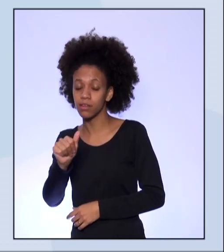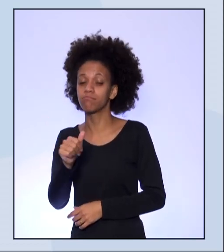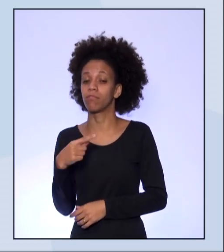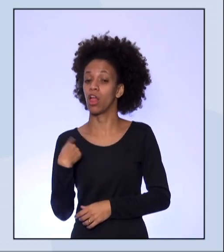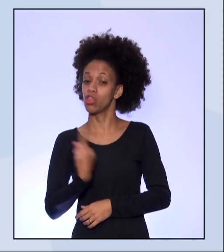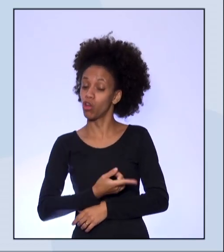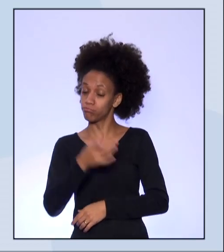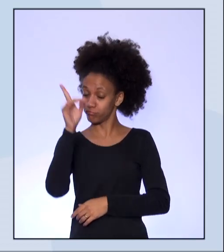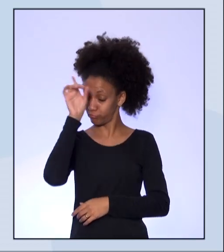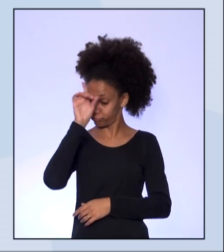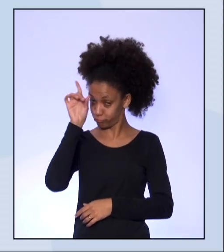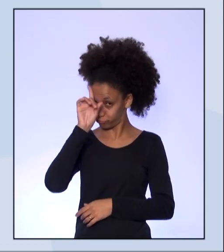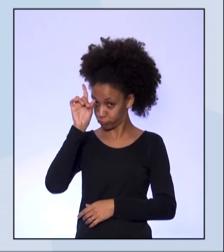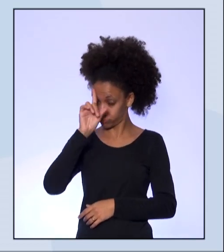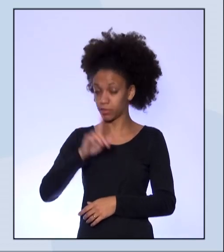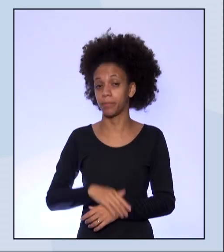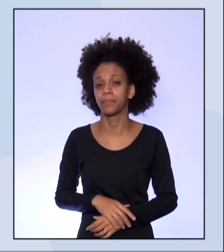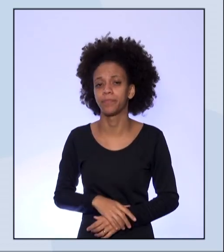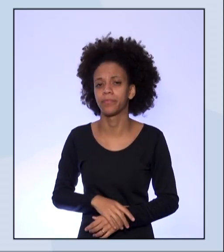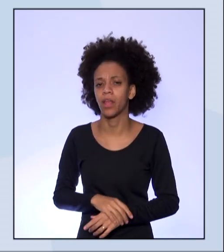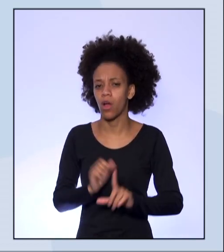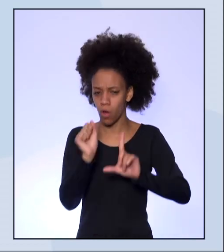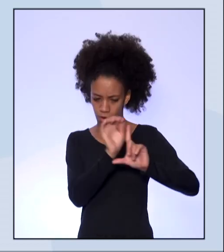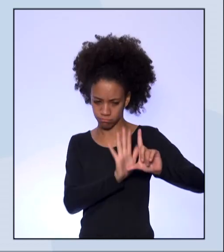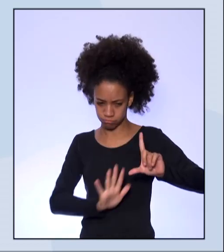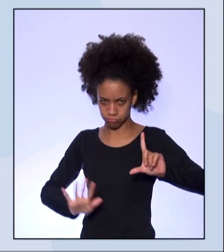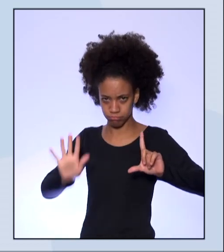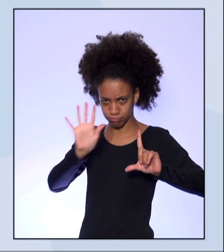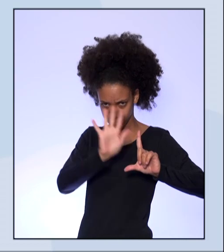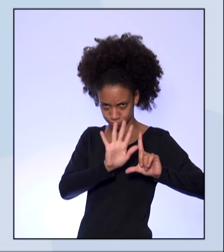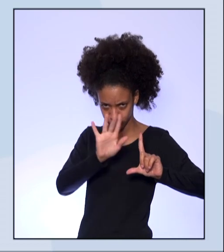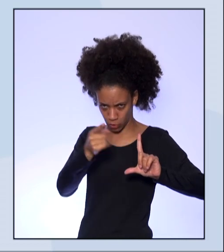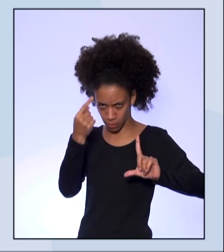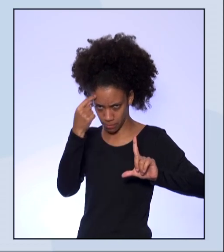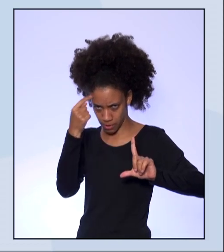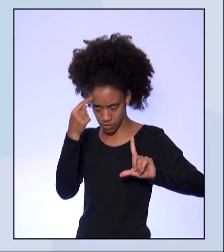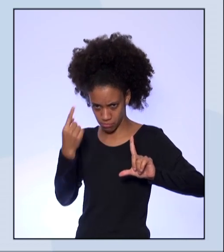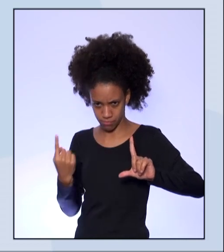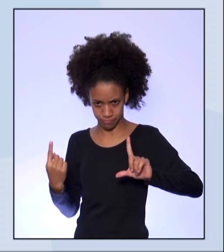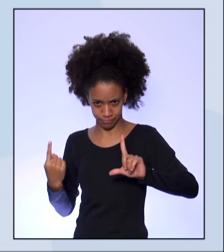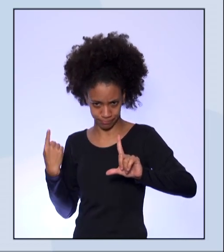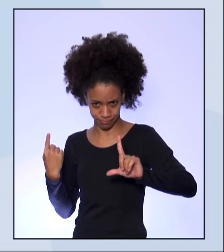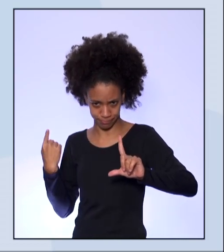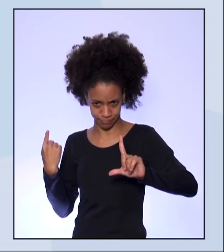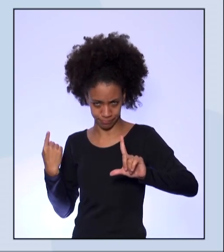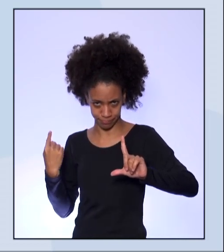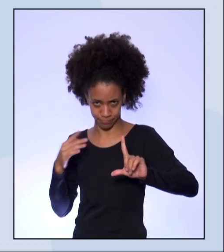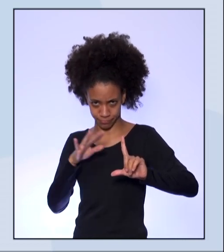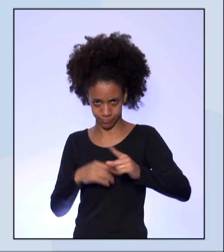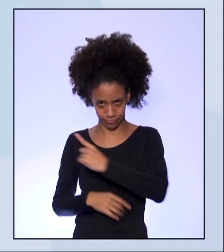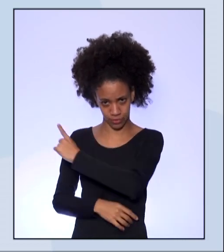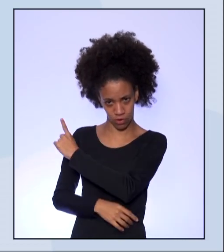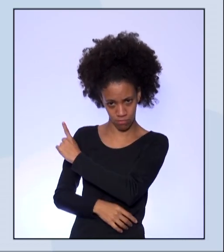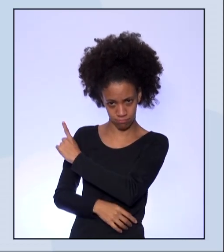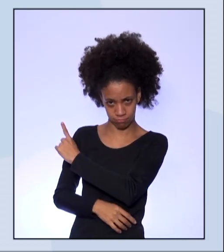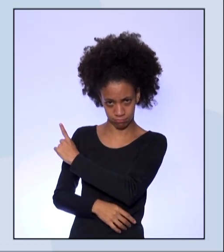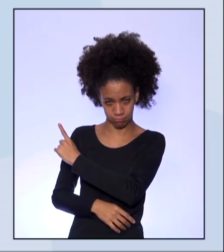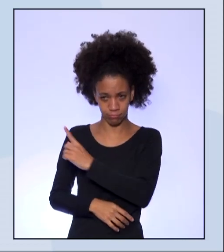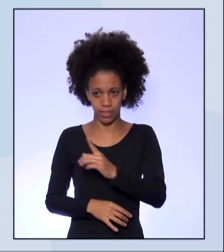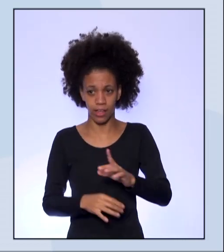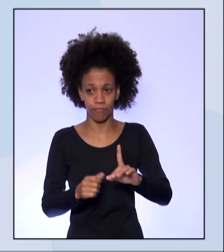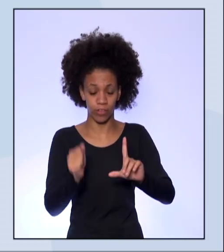Dia. Lá nós temos, na imagem, para a gente pensar primeiro, na imagem eu vejo um indivíduo que está teclando